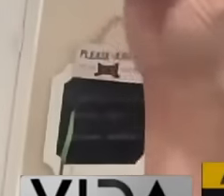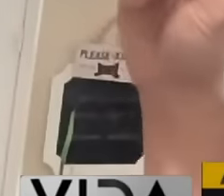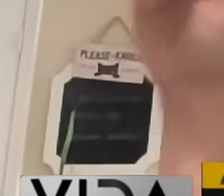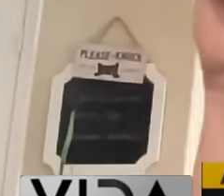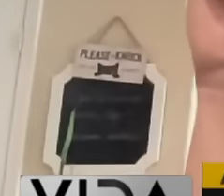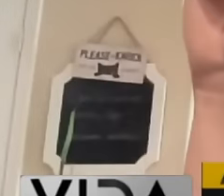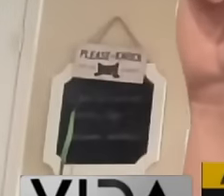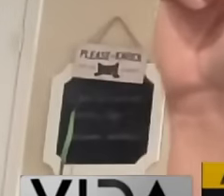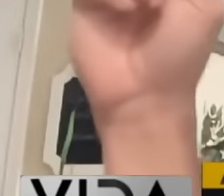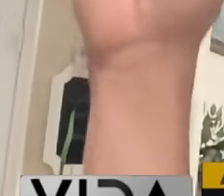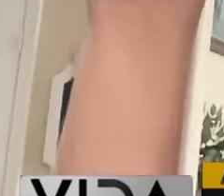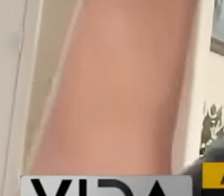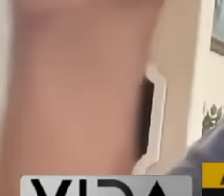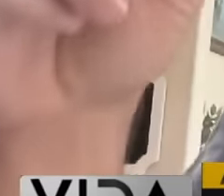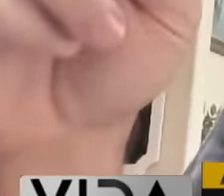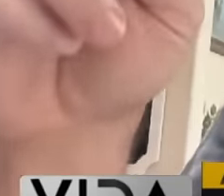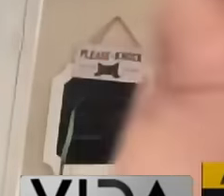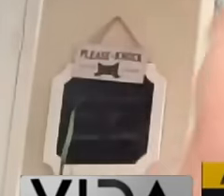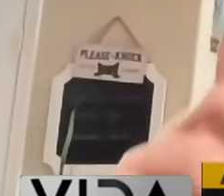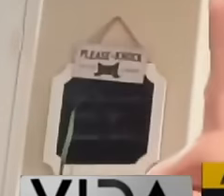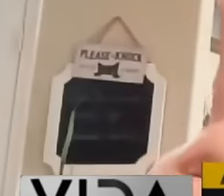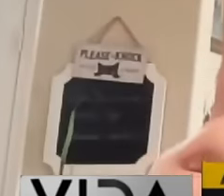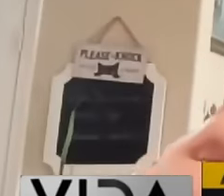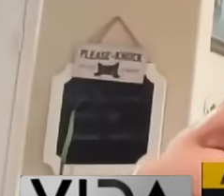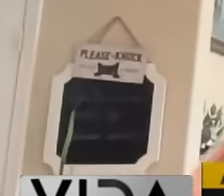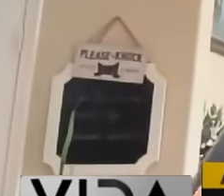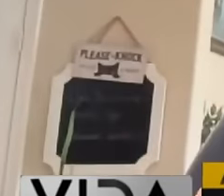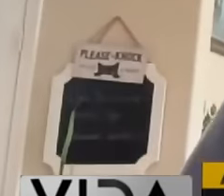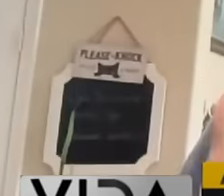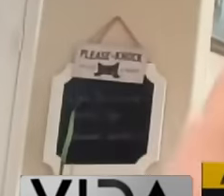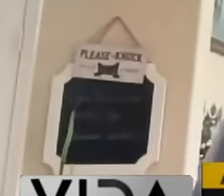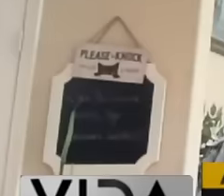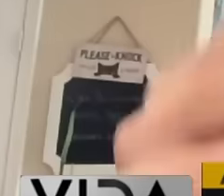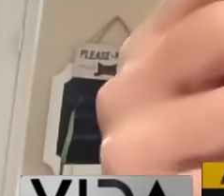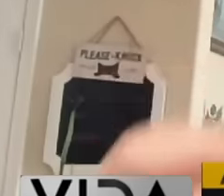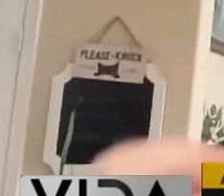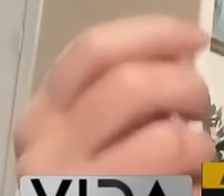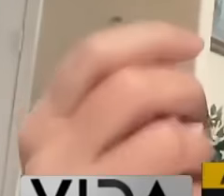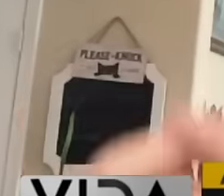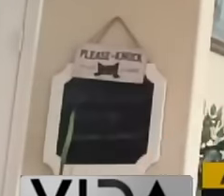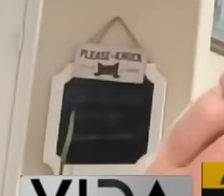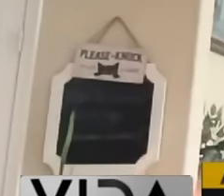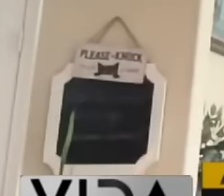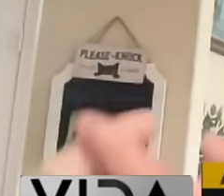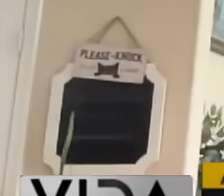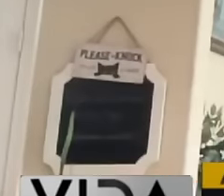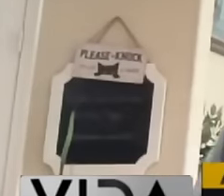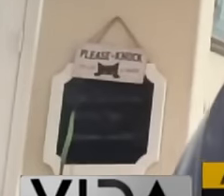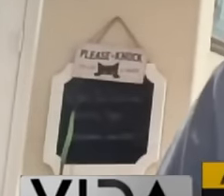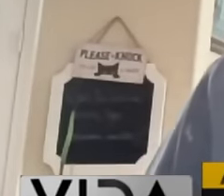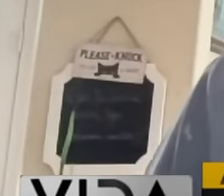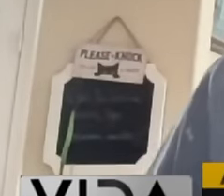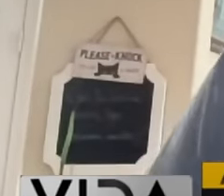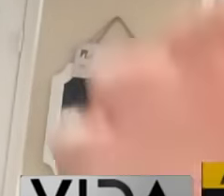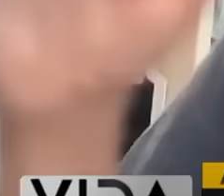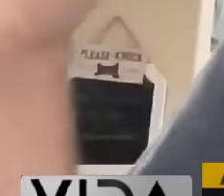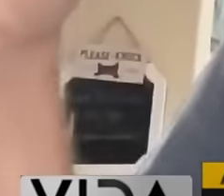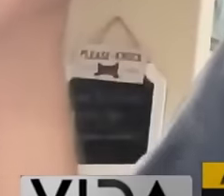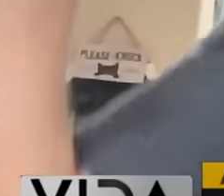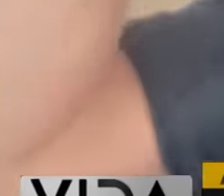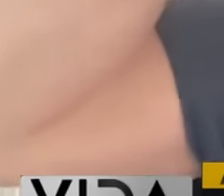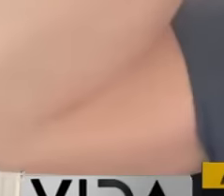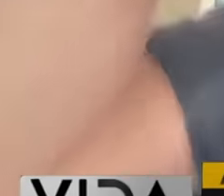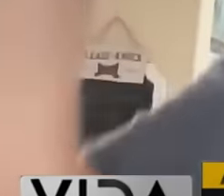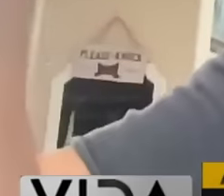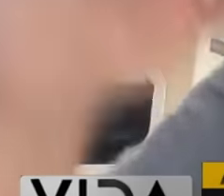foi deportado para o Brasil, os brasileiros, é porque tentaram ficar em Portugal de forma ilegal. Não tem nada